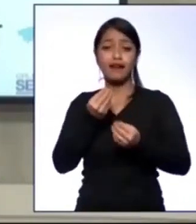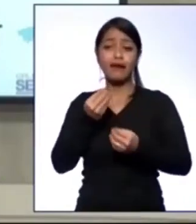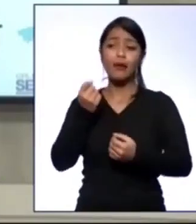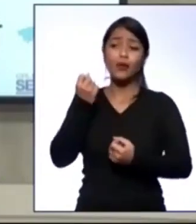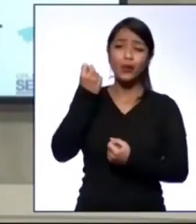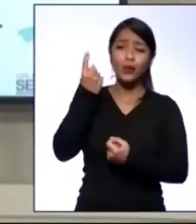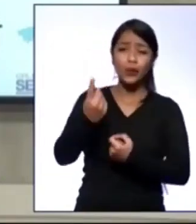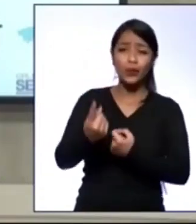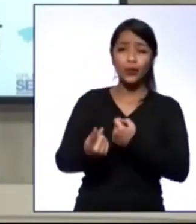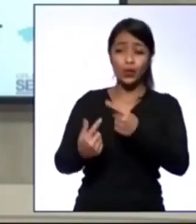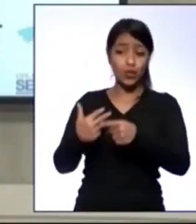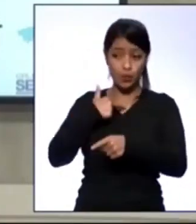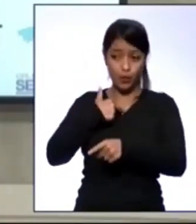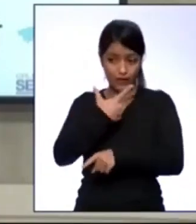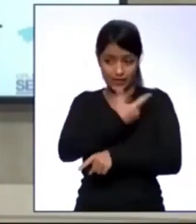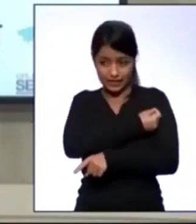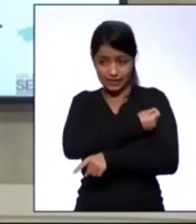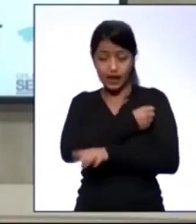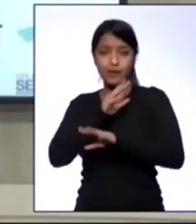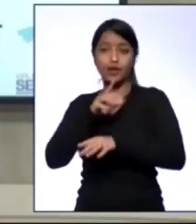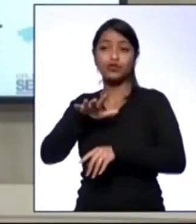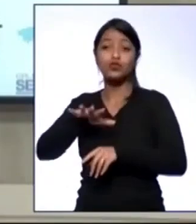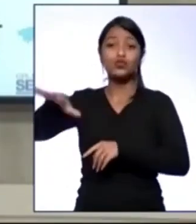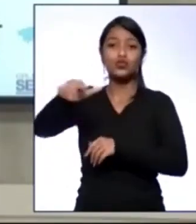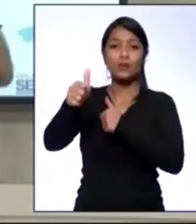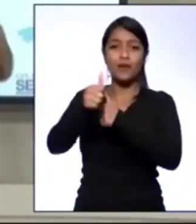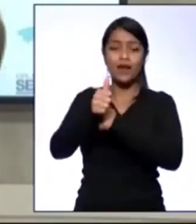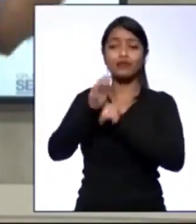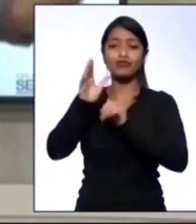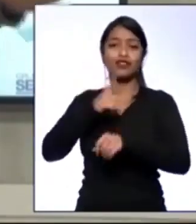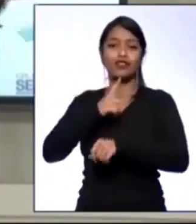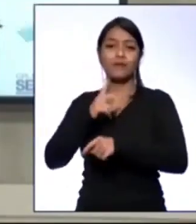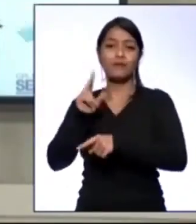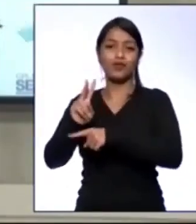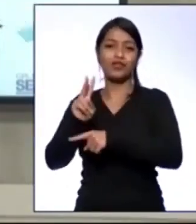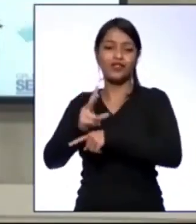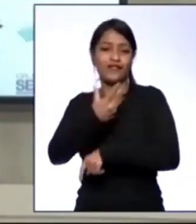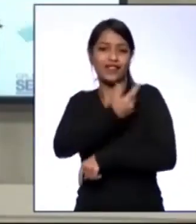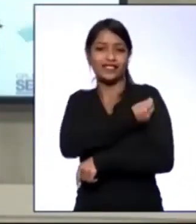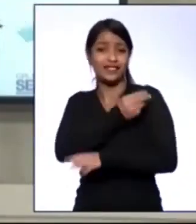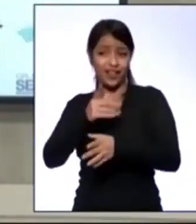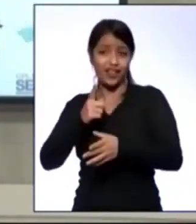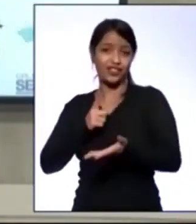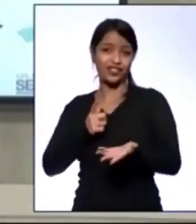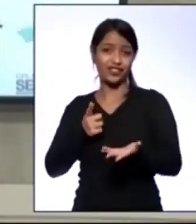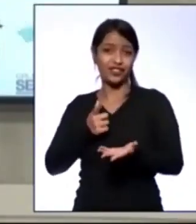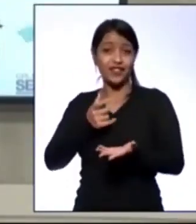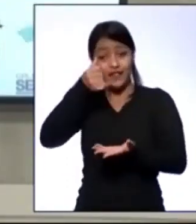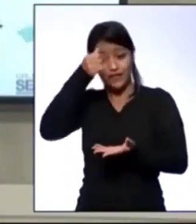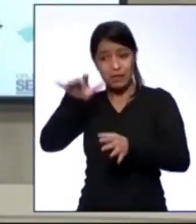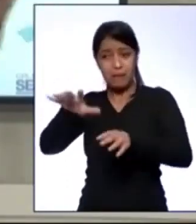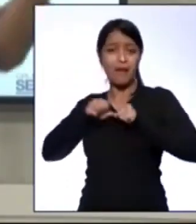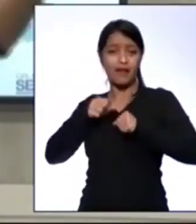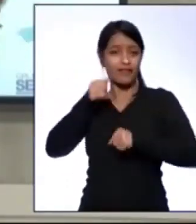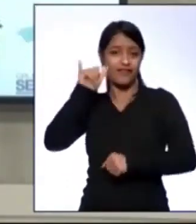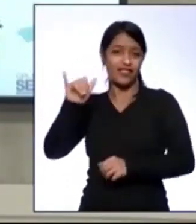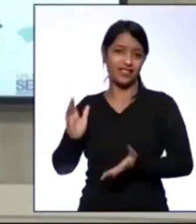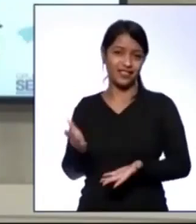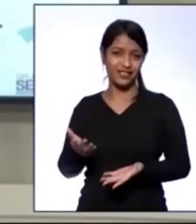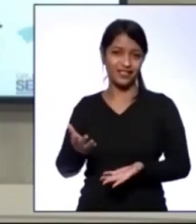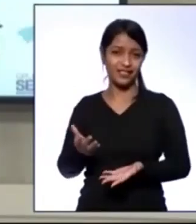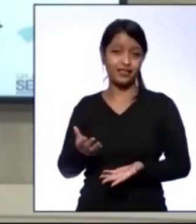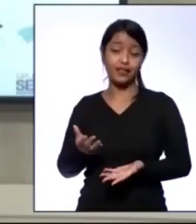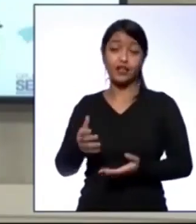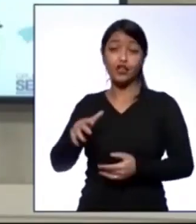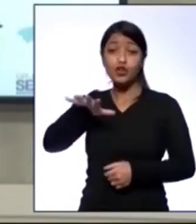que porventura não possa, fique também protegido, porque a grande população não pega. Se a população em geral não